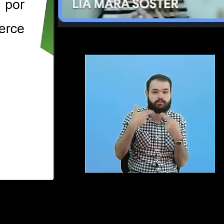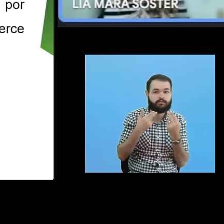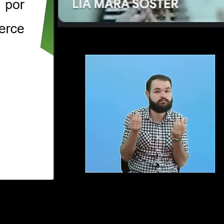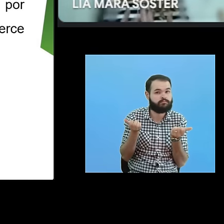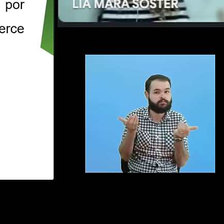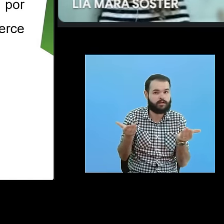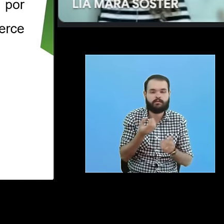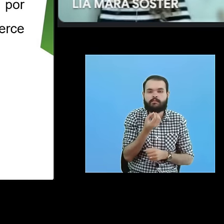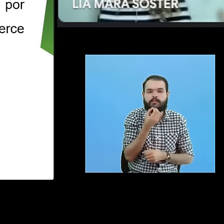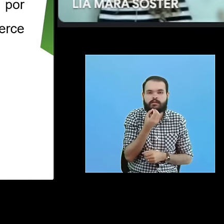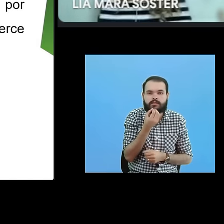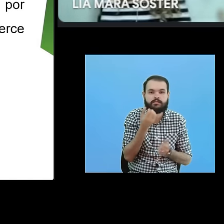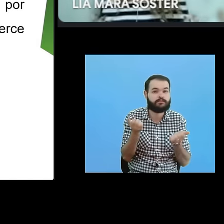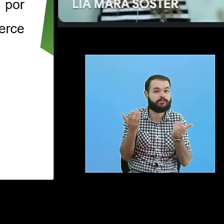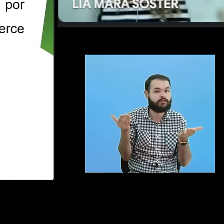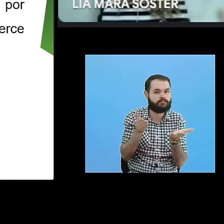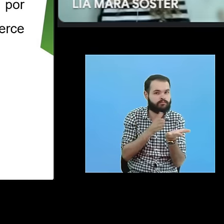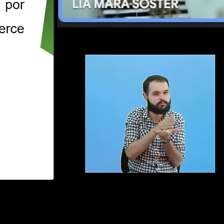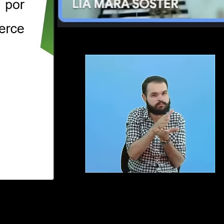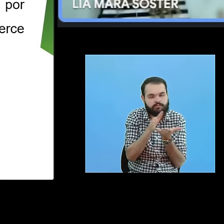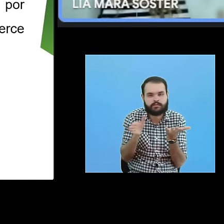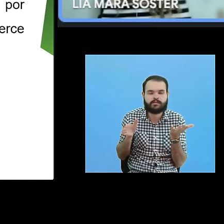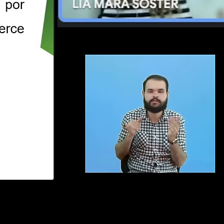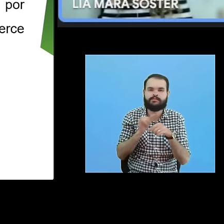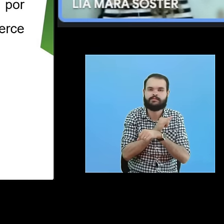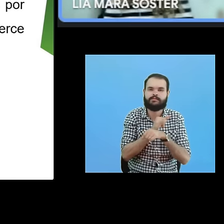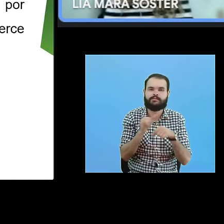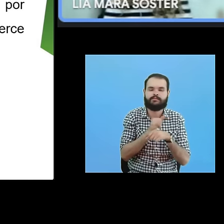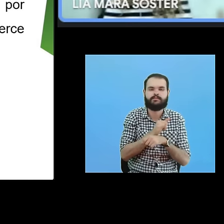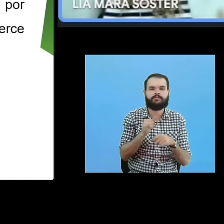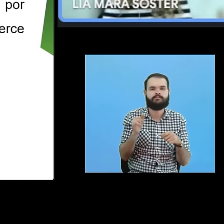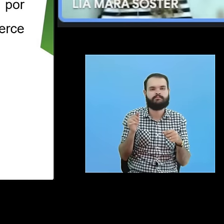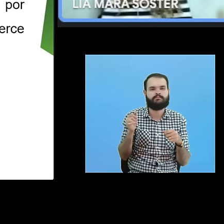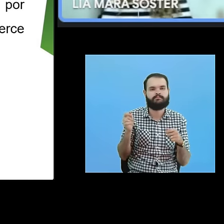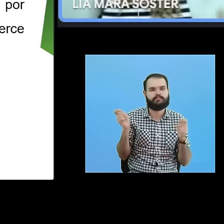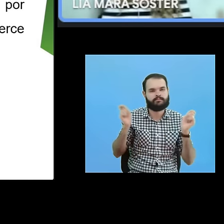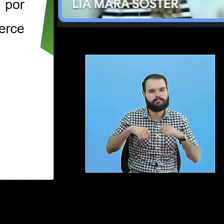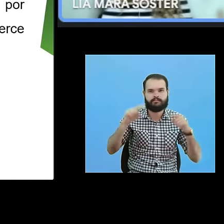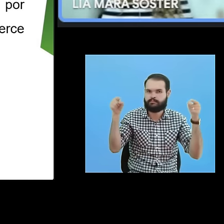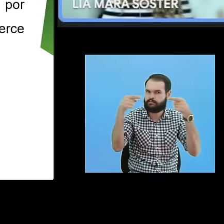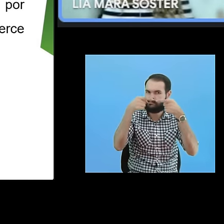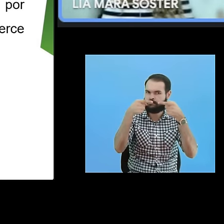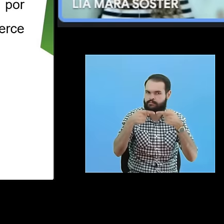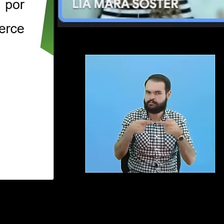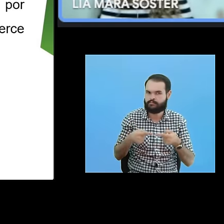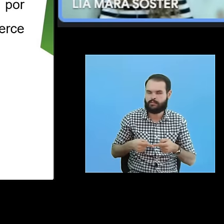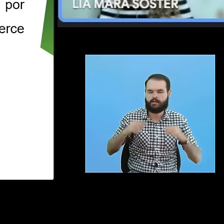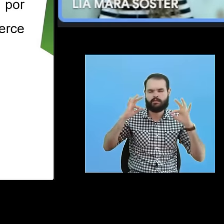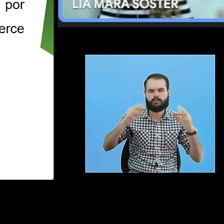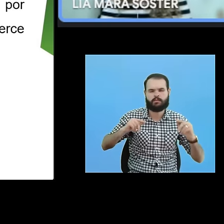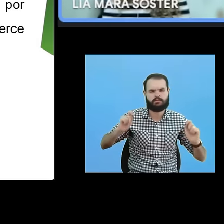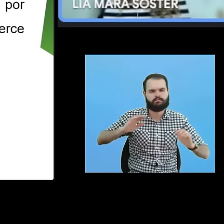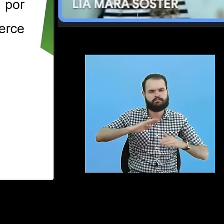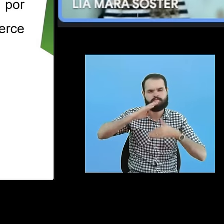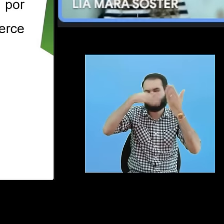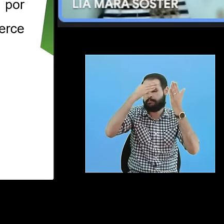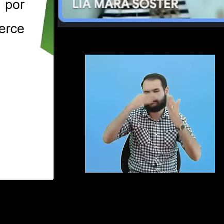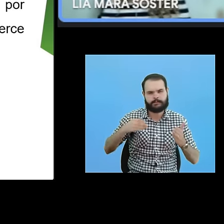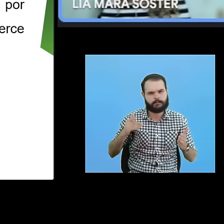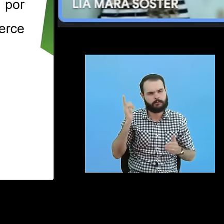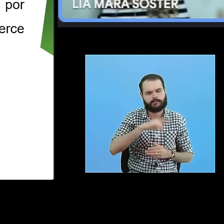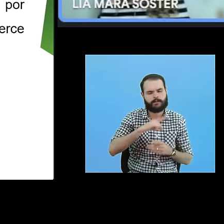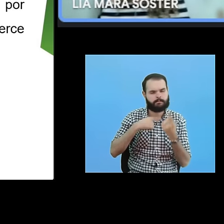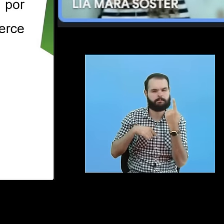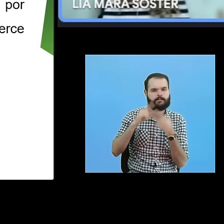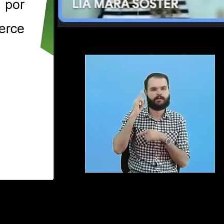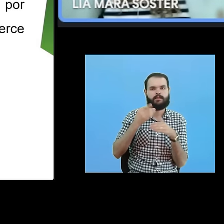oportunizado, oferecido, estratégias de mediações adequadas, todos vão poder se desenvolver, vão conseguir